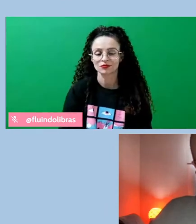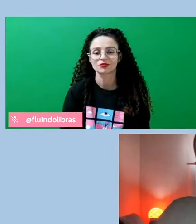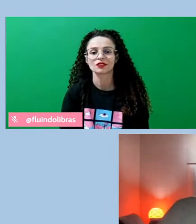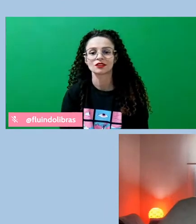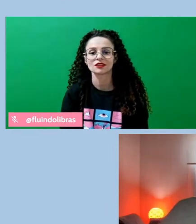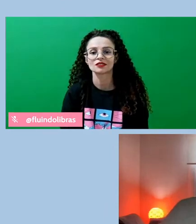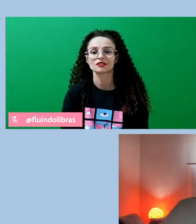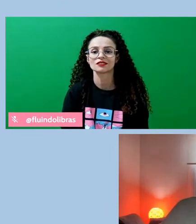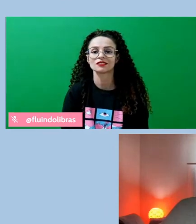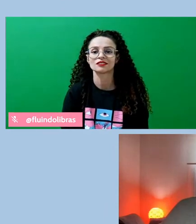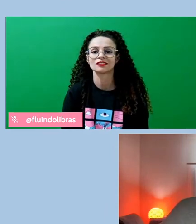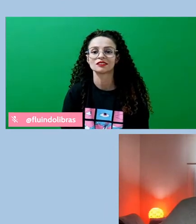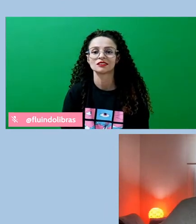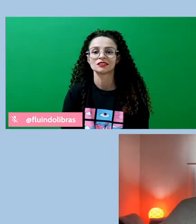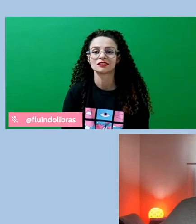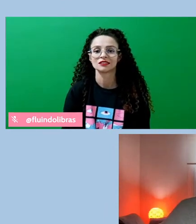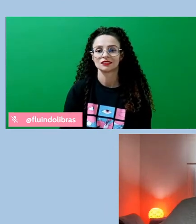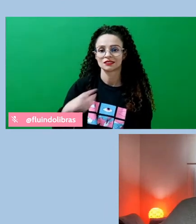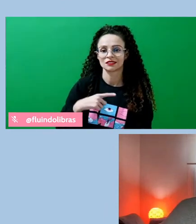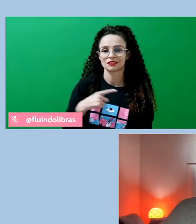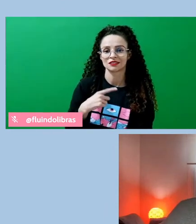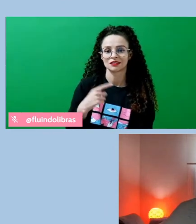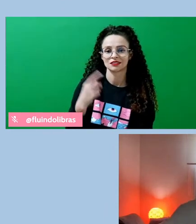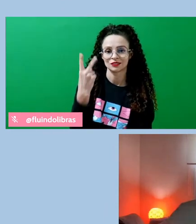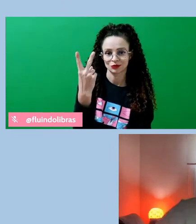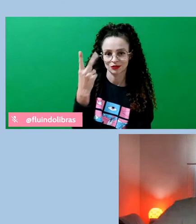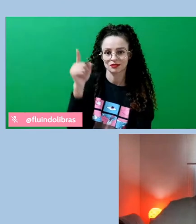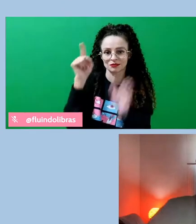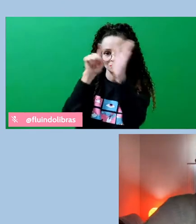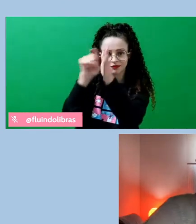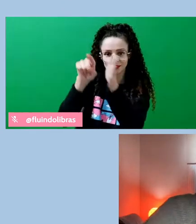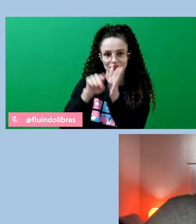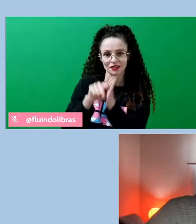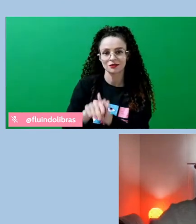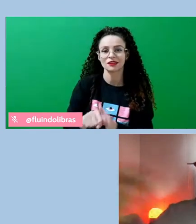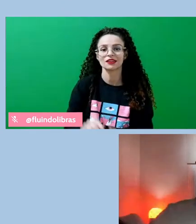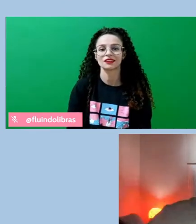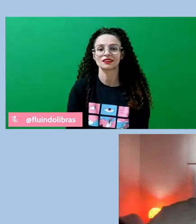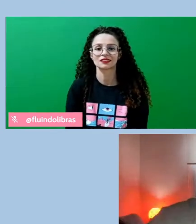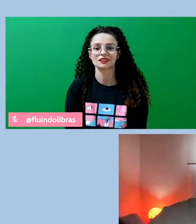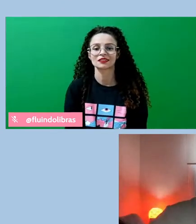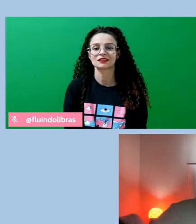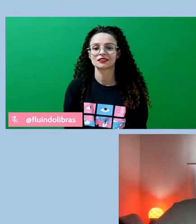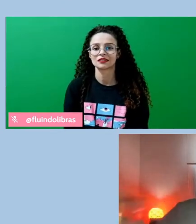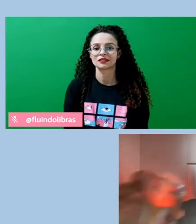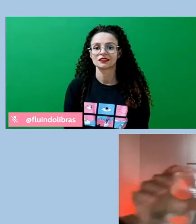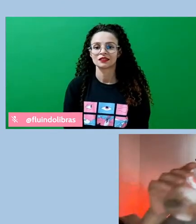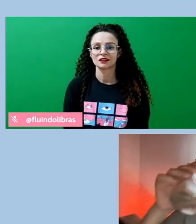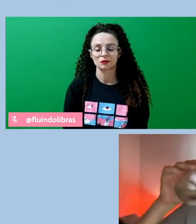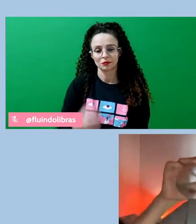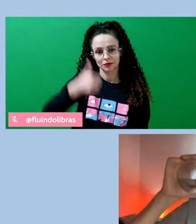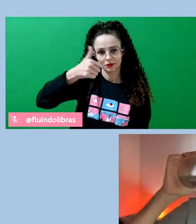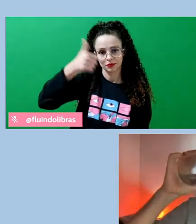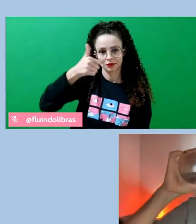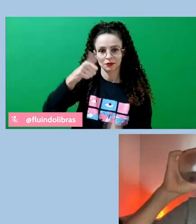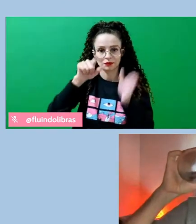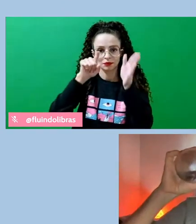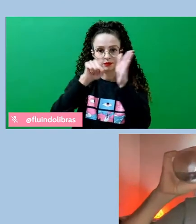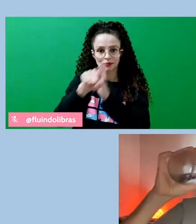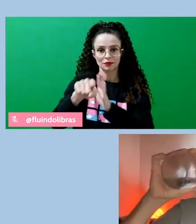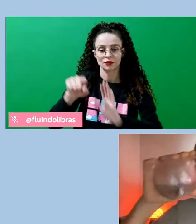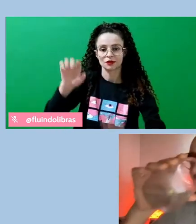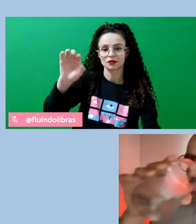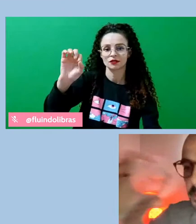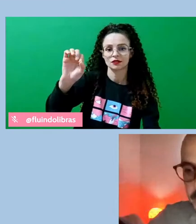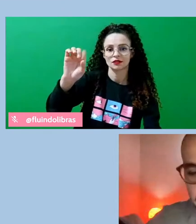Exato. Temos aqui duas questões da nossa audiência. Bacana. Então, Vamos aqui lá. vou ler a primeira questão do Adair